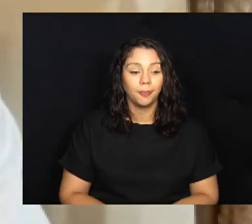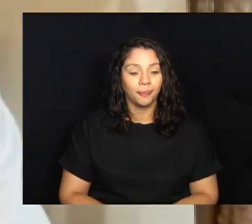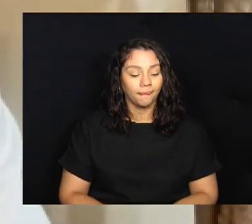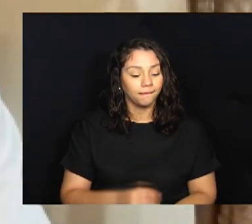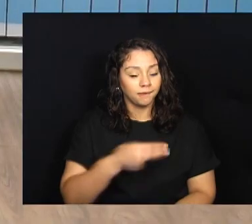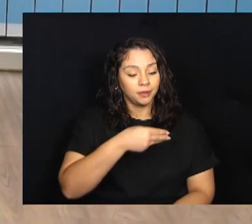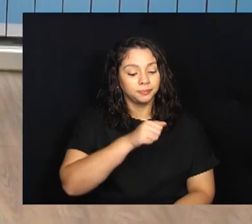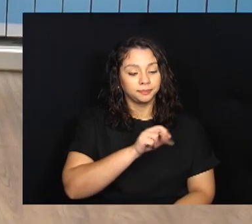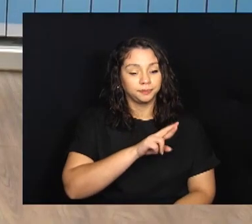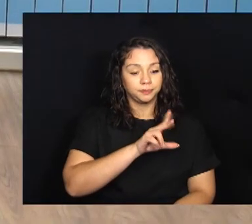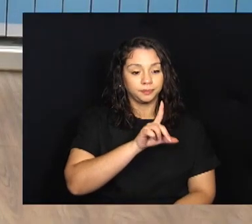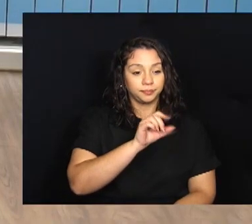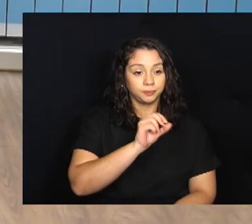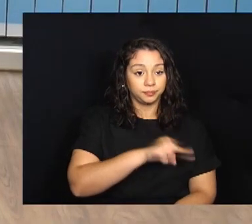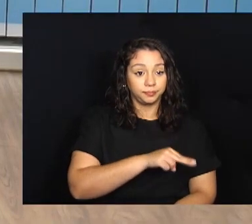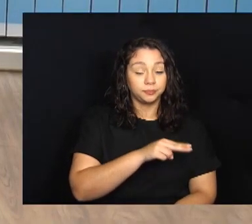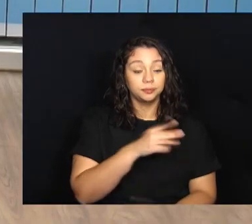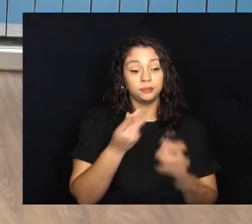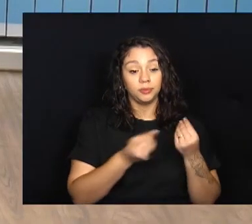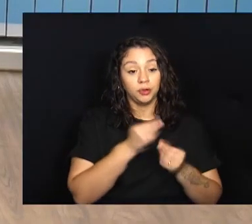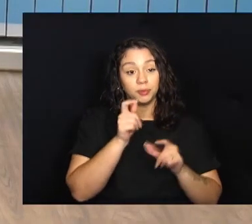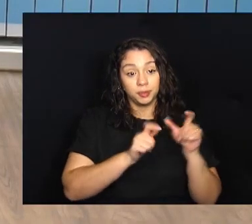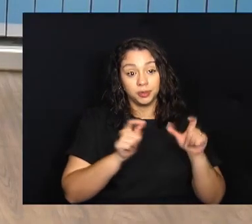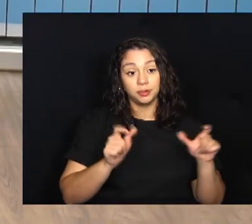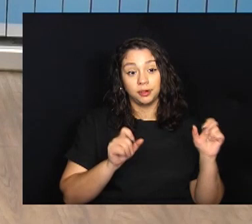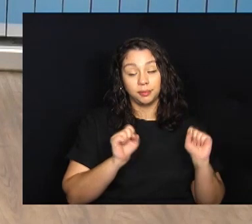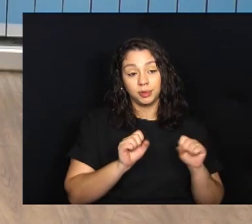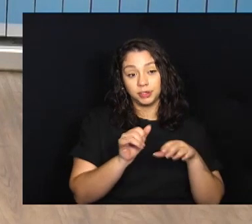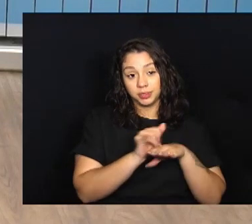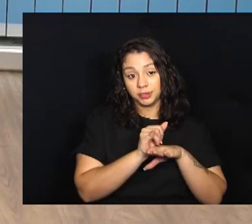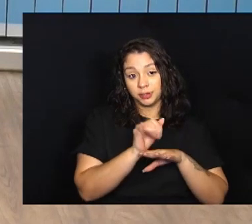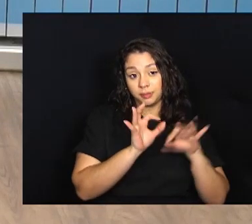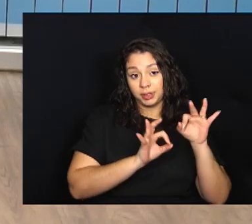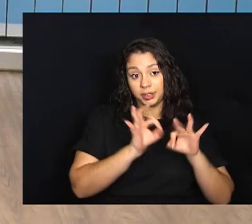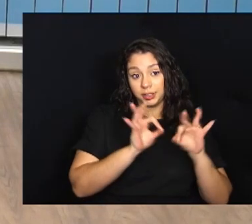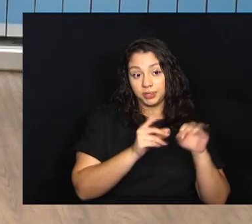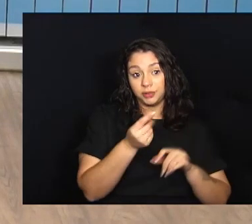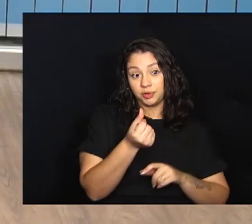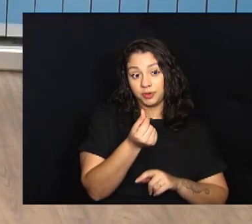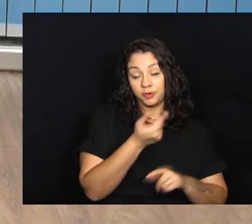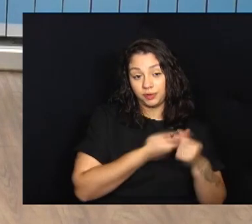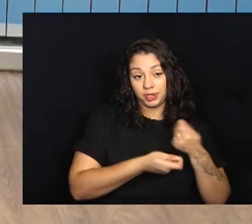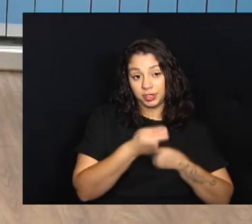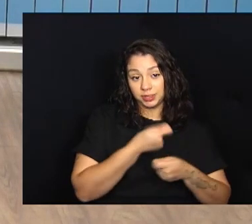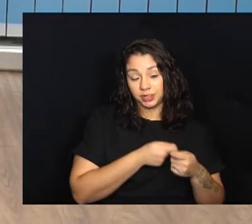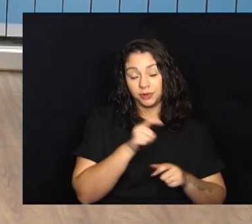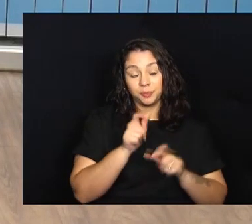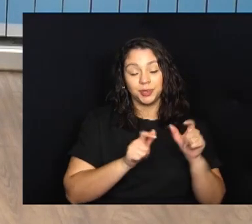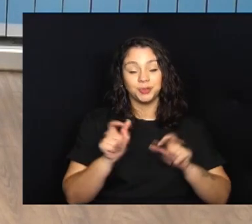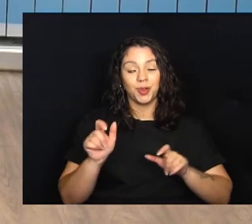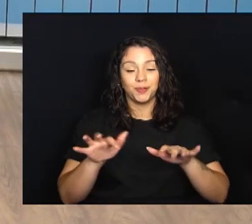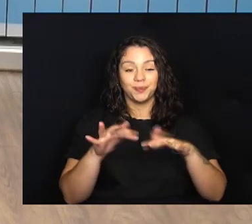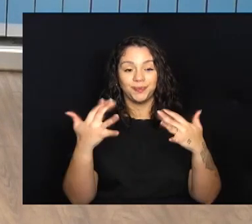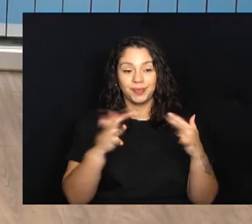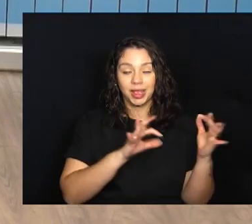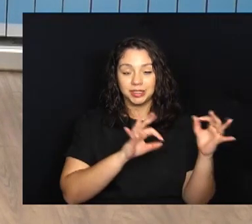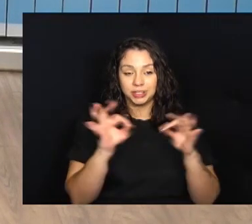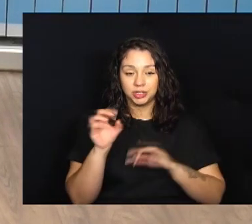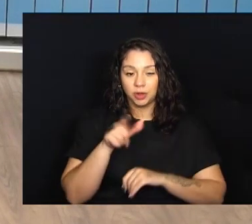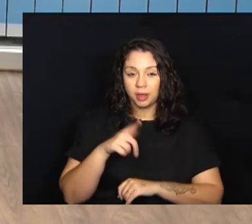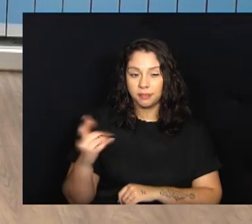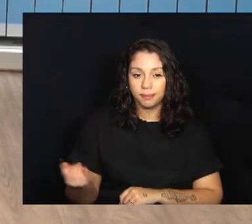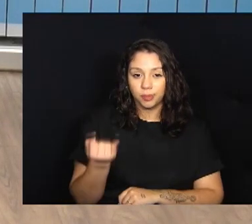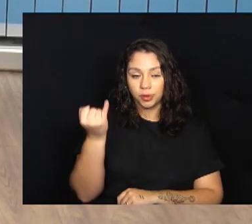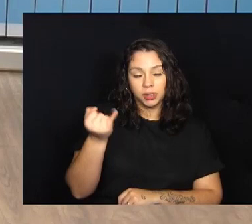Marlon, agora como que a pessoa ela deve montar esse planejamento financeiro? Para quem está em casa, eu acho que isso é muito importante